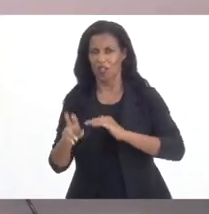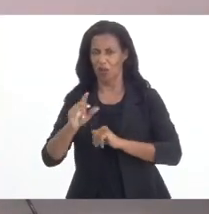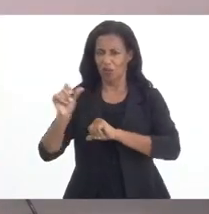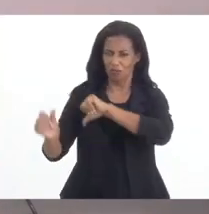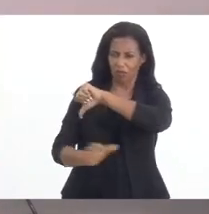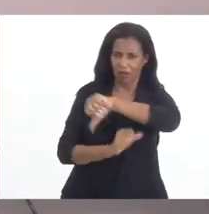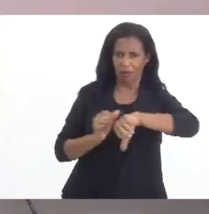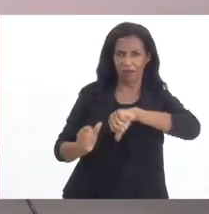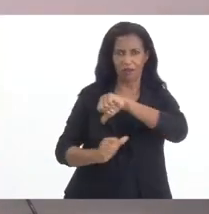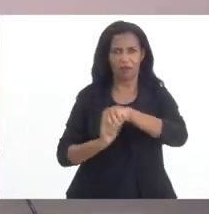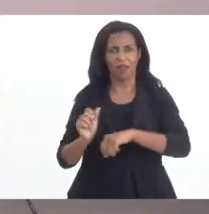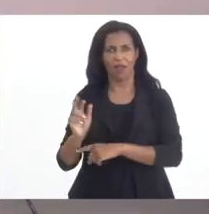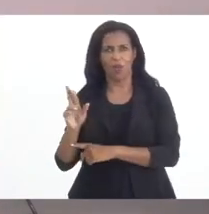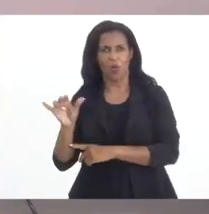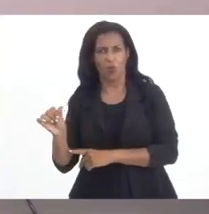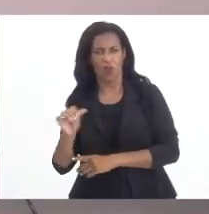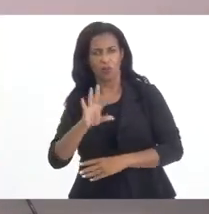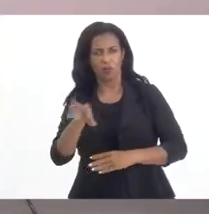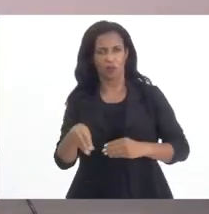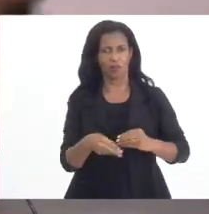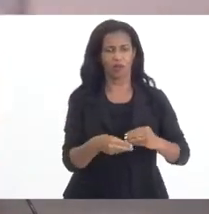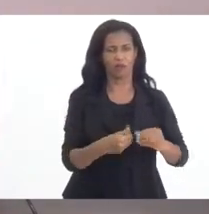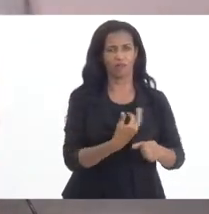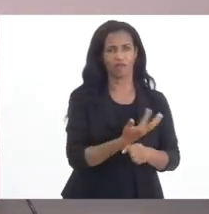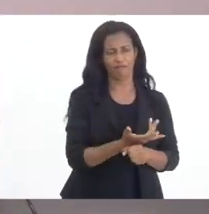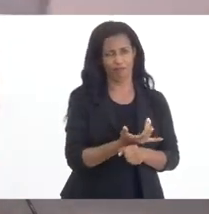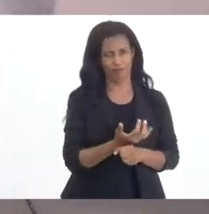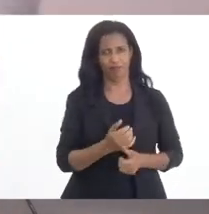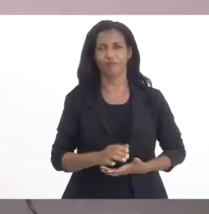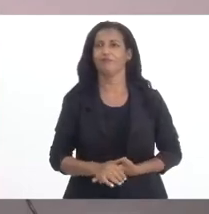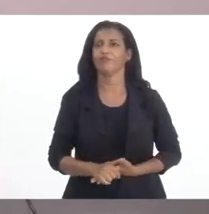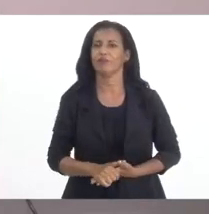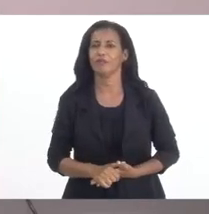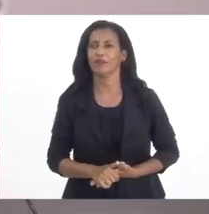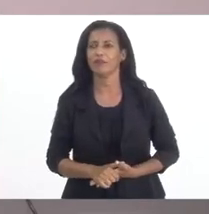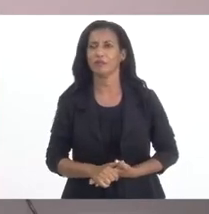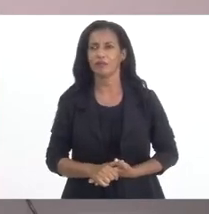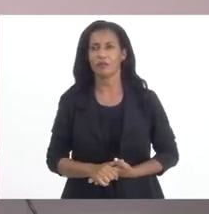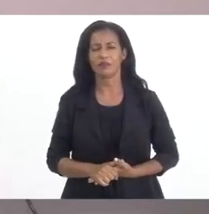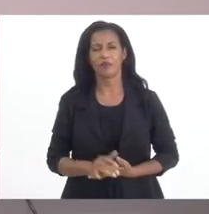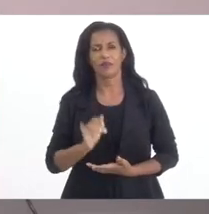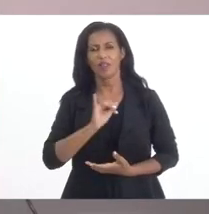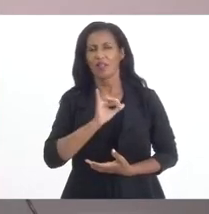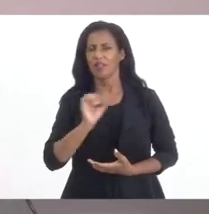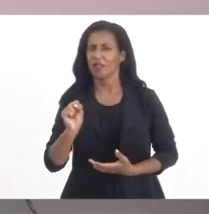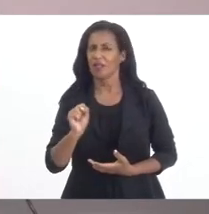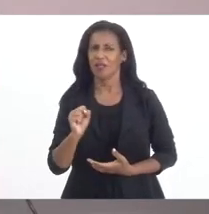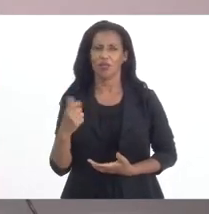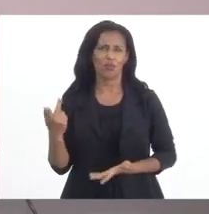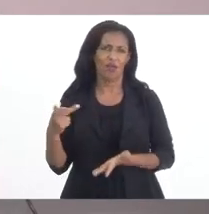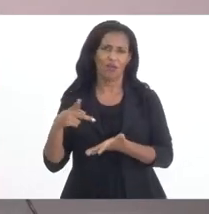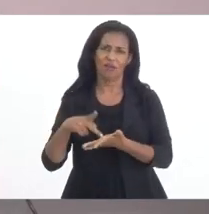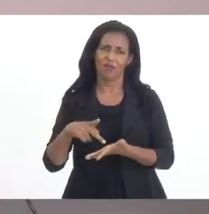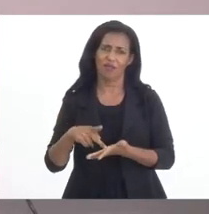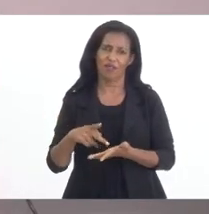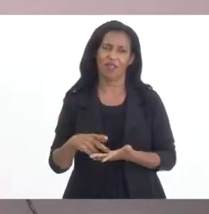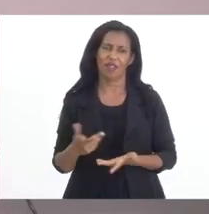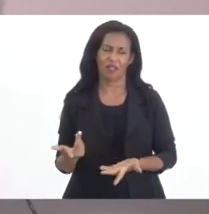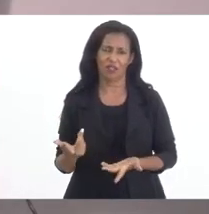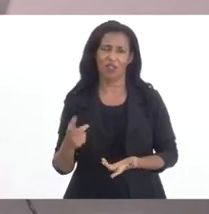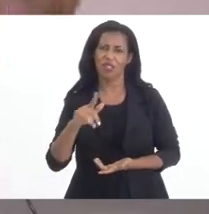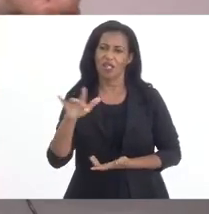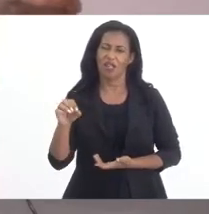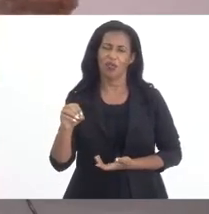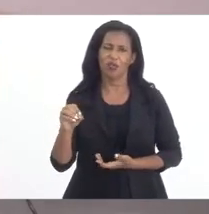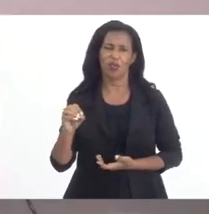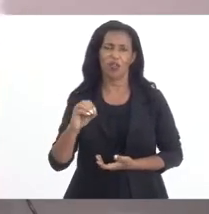transformar a UESO, incorporar o ESO na UERJ. E Isso não é a nossa realidade. A realidade da Zona Oeste